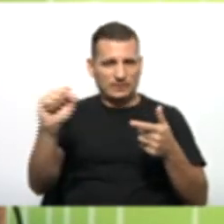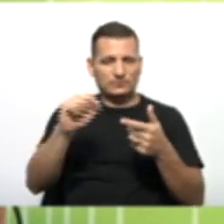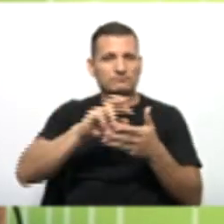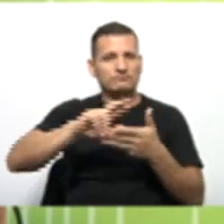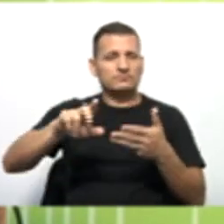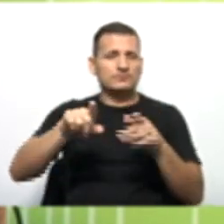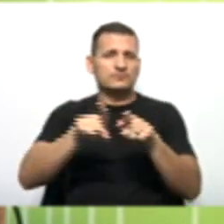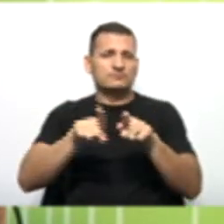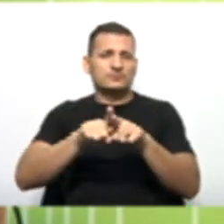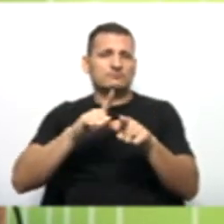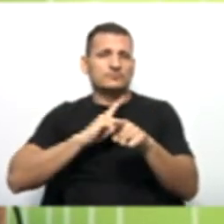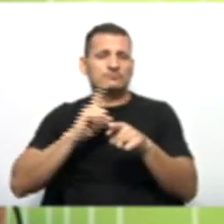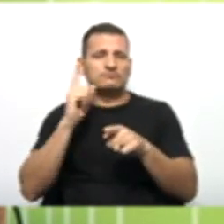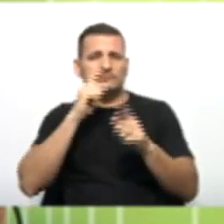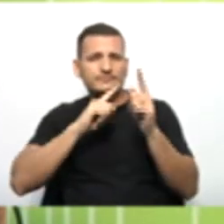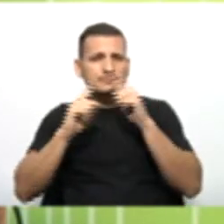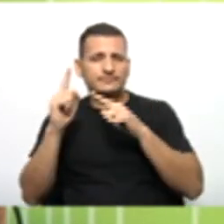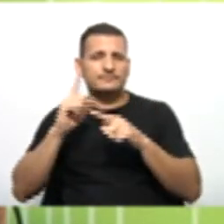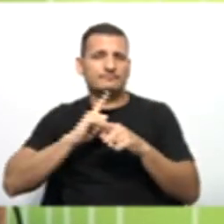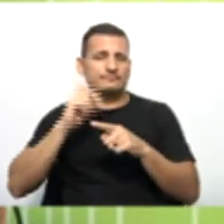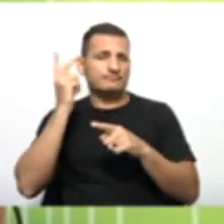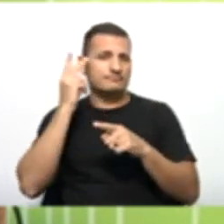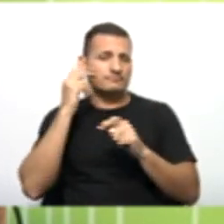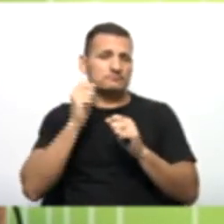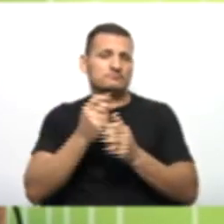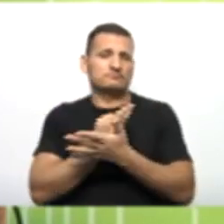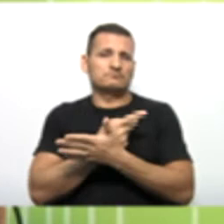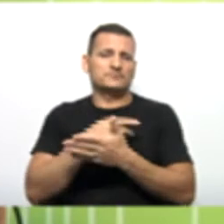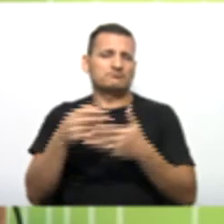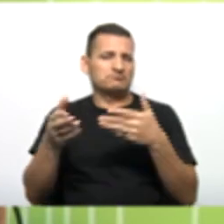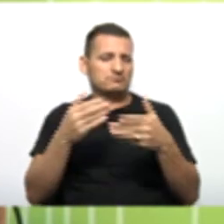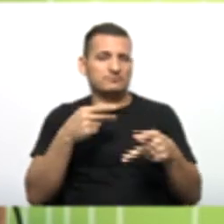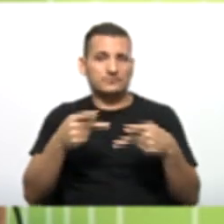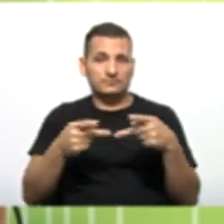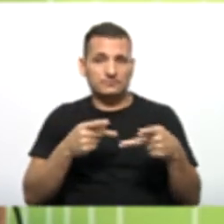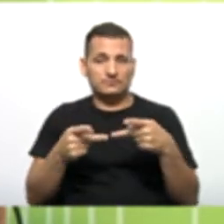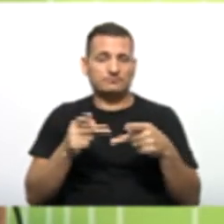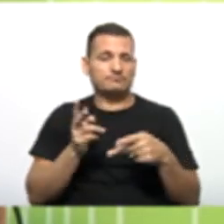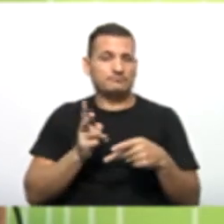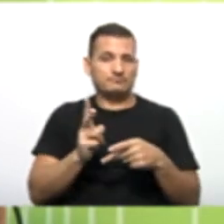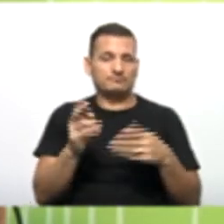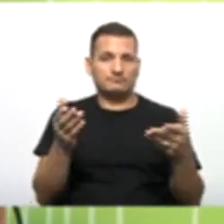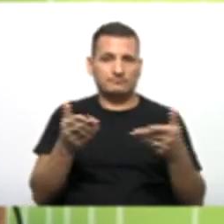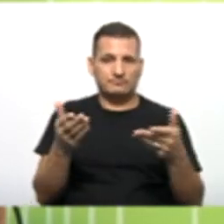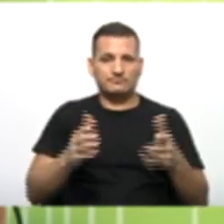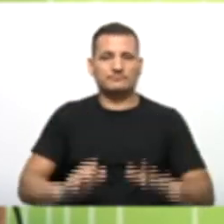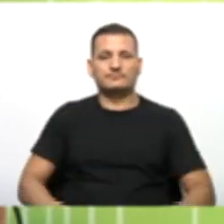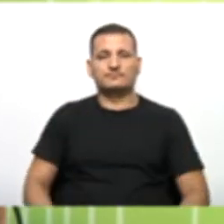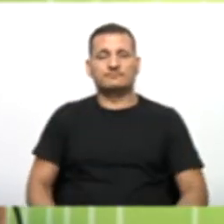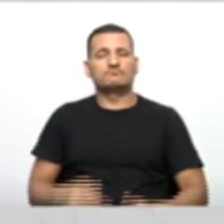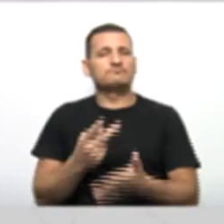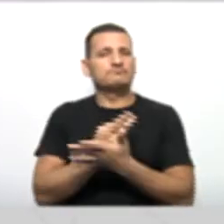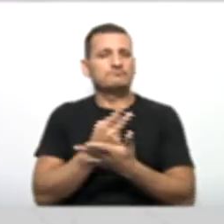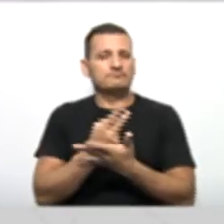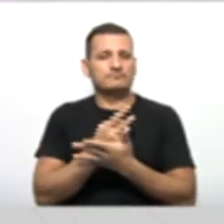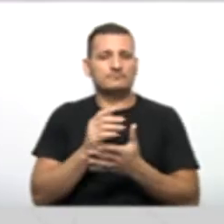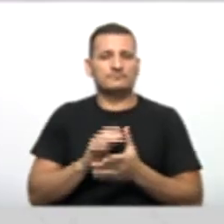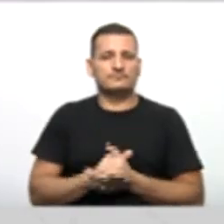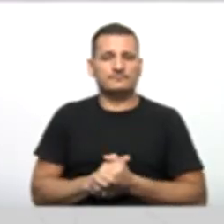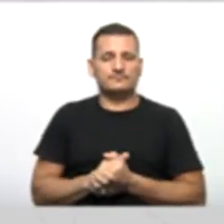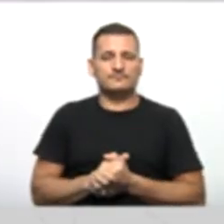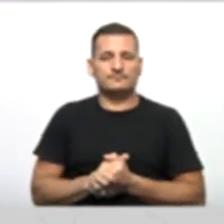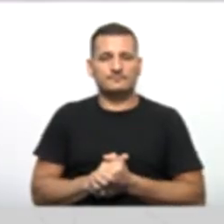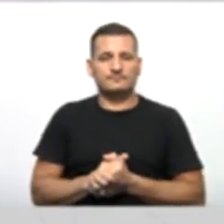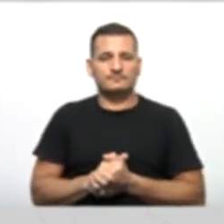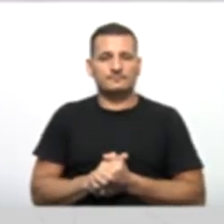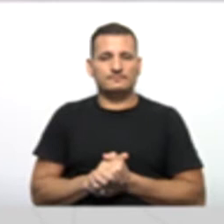erros comuns, erros que podem acontecer em todos os projetos, né? Vamos dar continuidade aí nesses erros, gente. Então bora voltar aqui para o